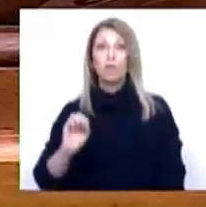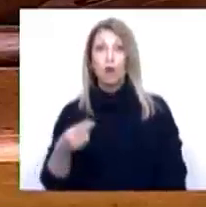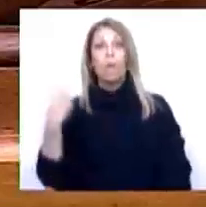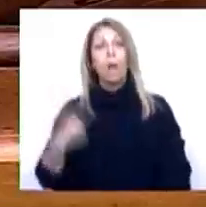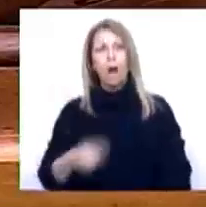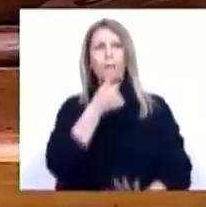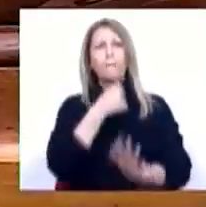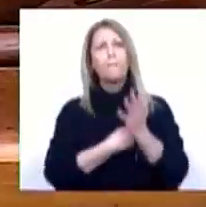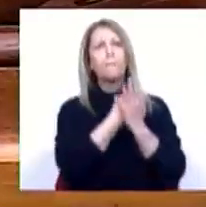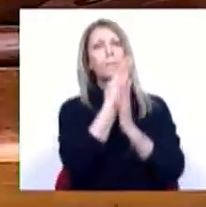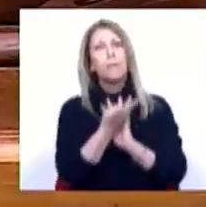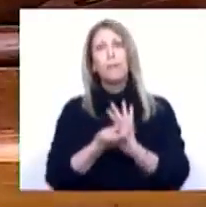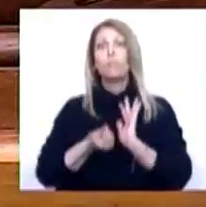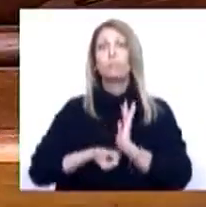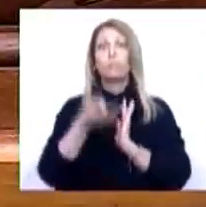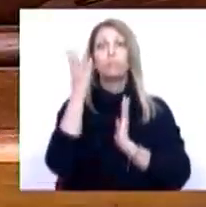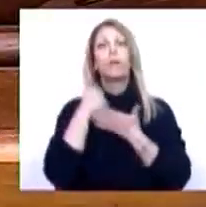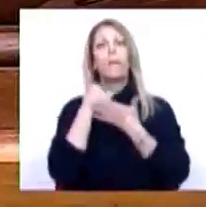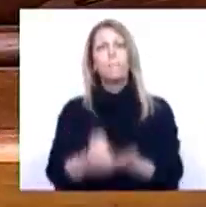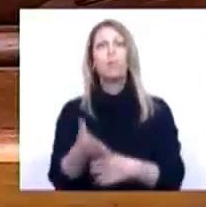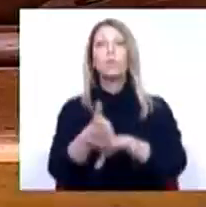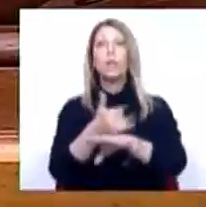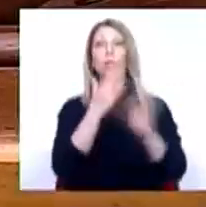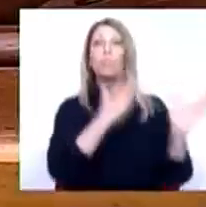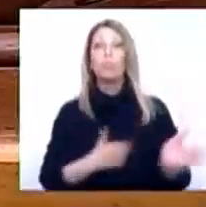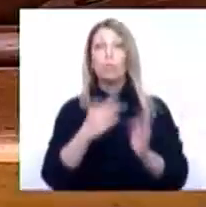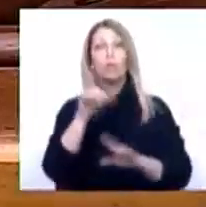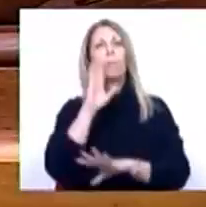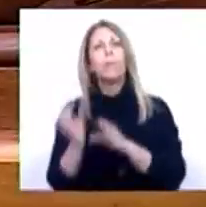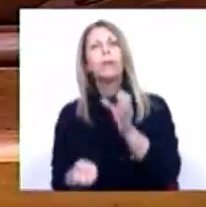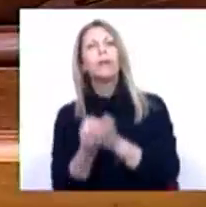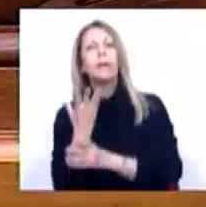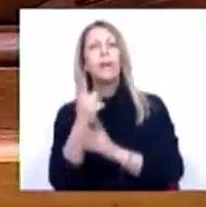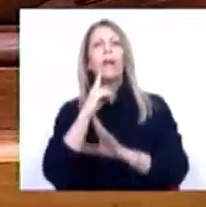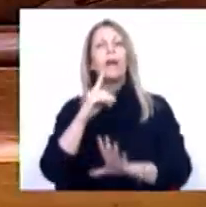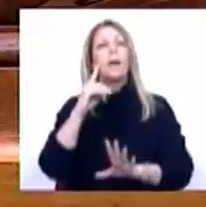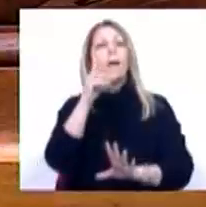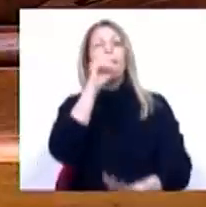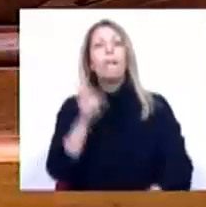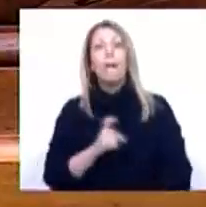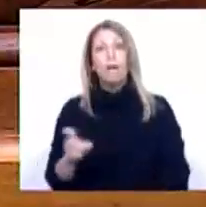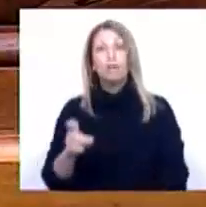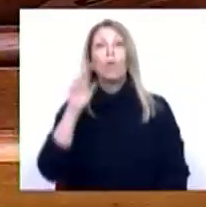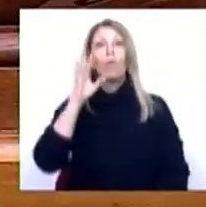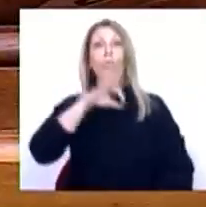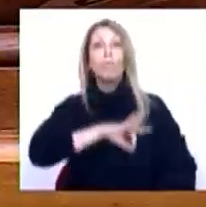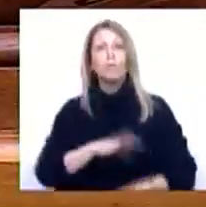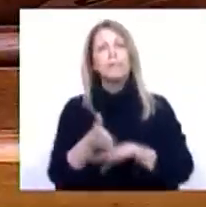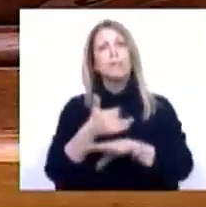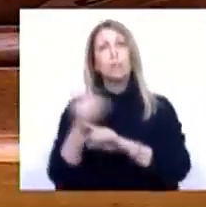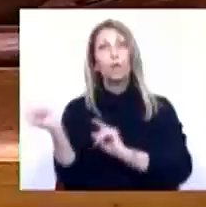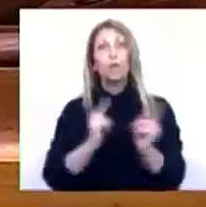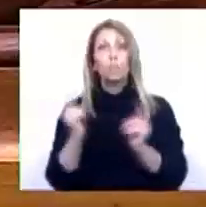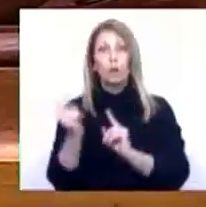medidas para apoiar todo o setor da produção, desde logo com a criação do gás profissional para o setor dos transportes de mercadorias,